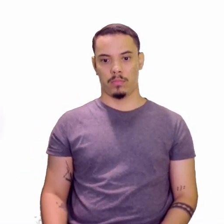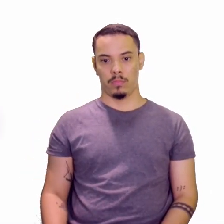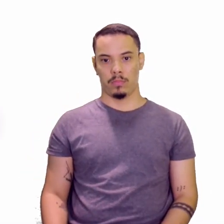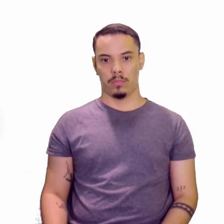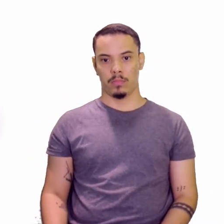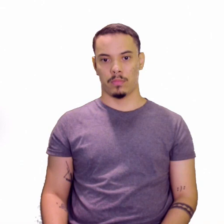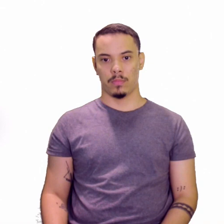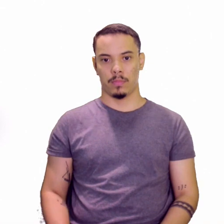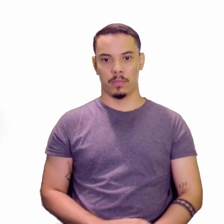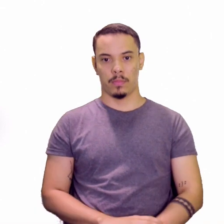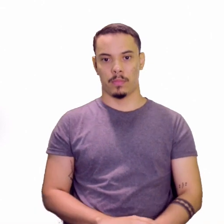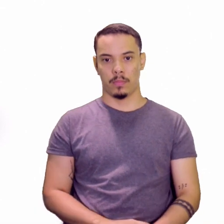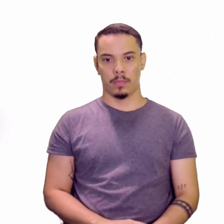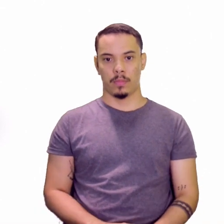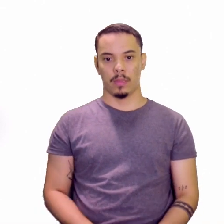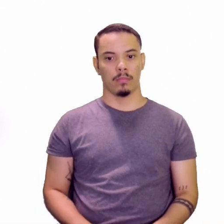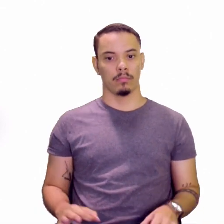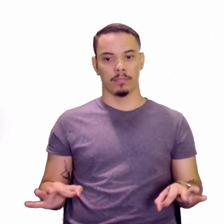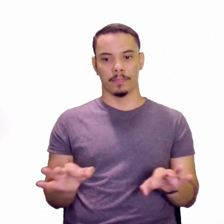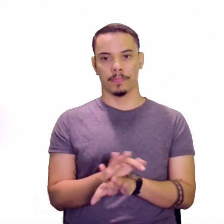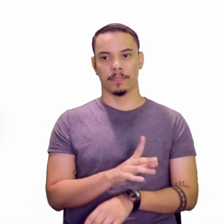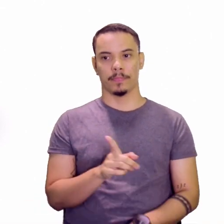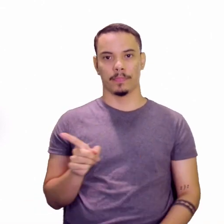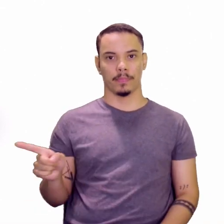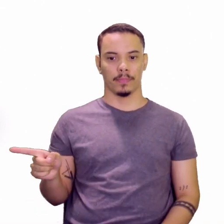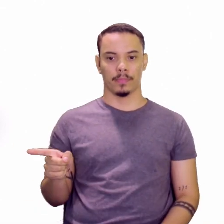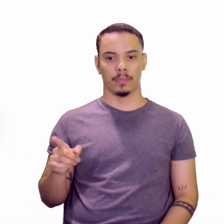Aqui. Pronto, que bacana.